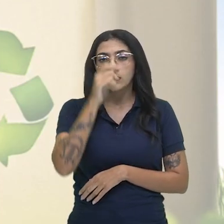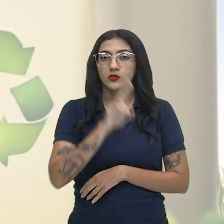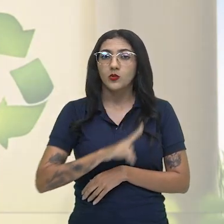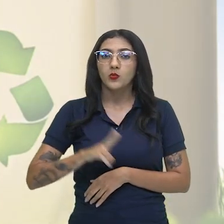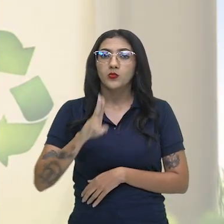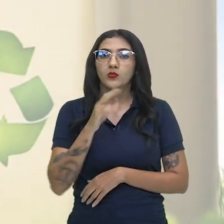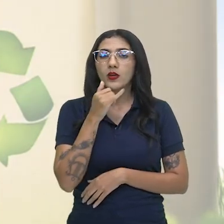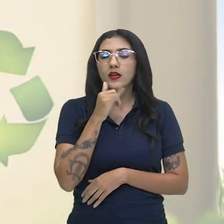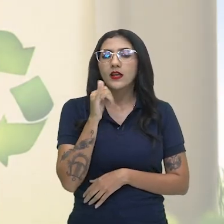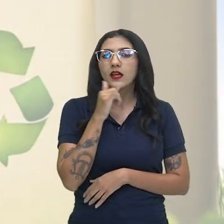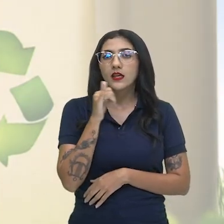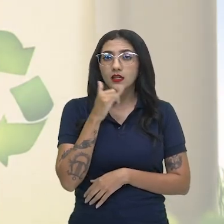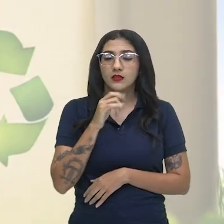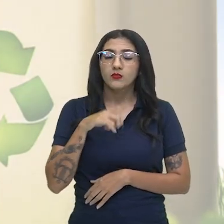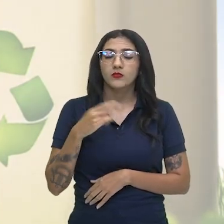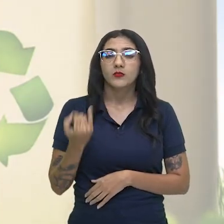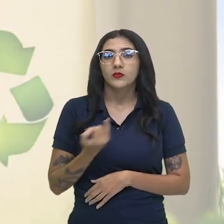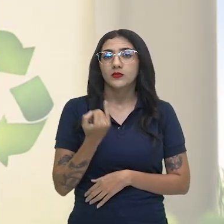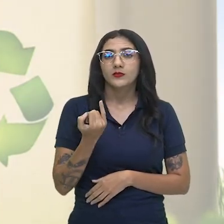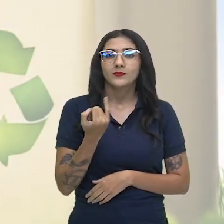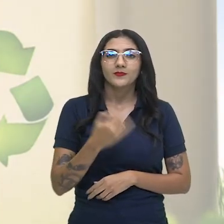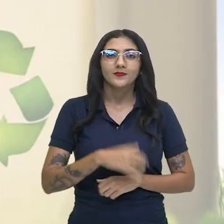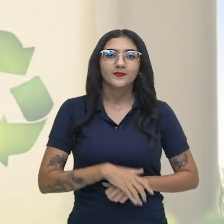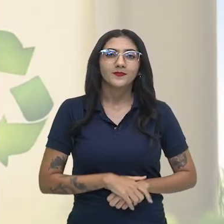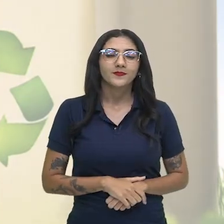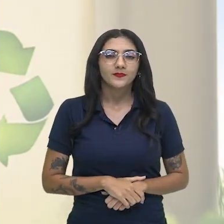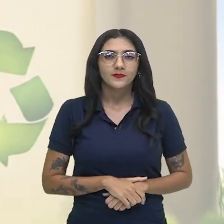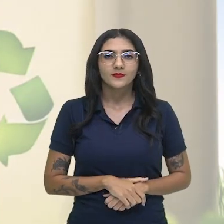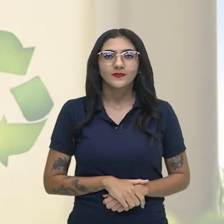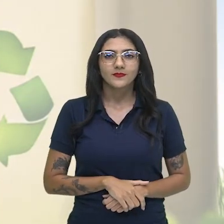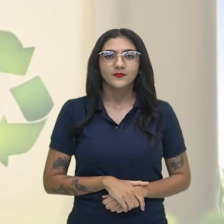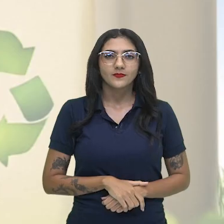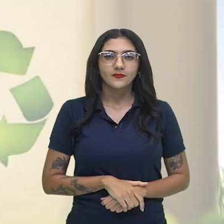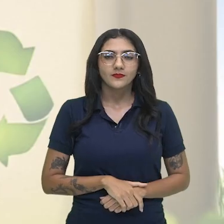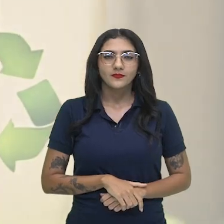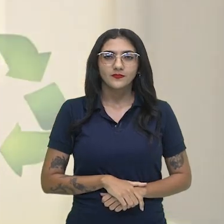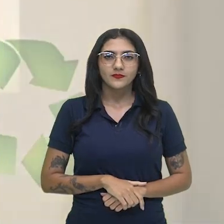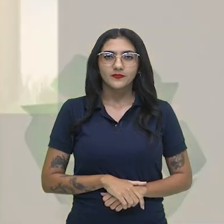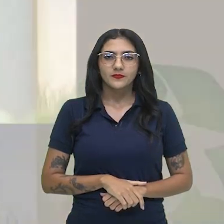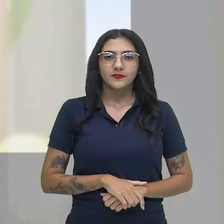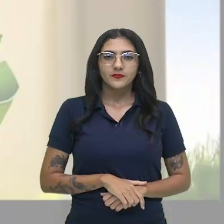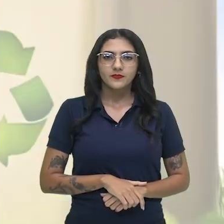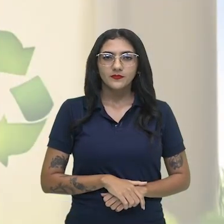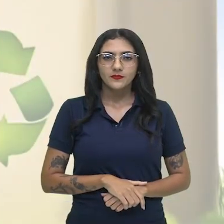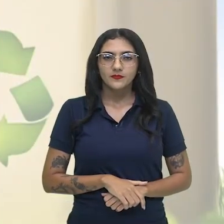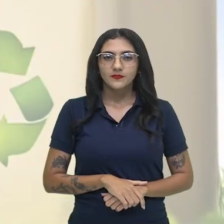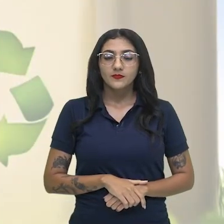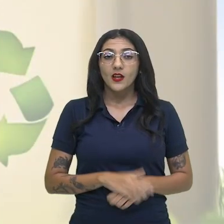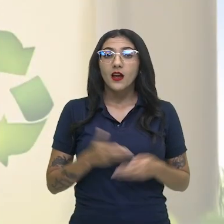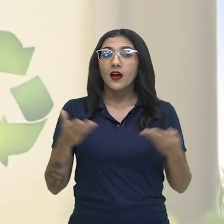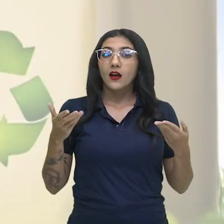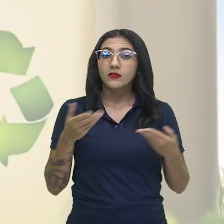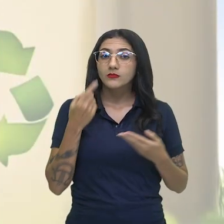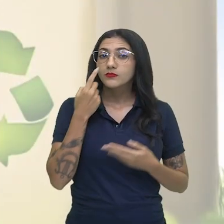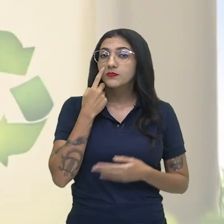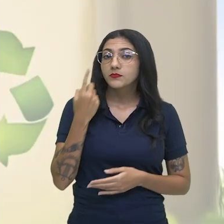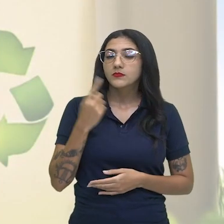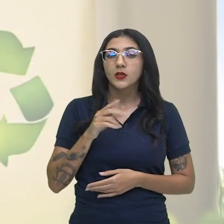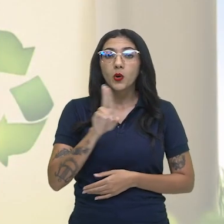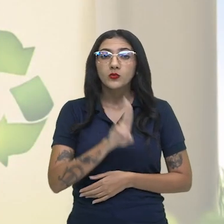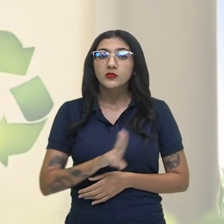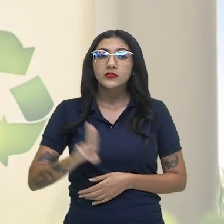o consumo é muito importante. Exatamente. E aí o próximo R é reutilizar, né?